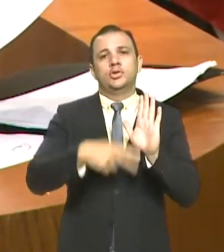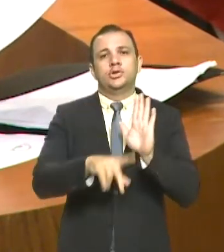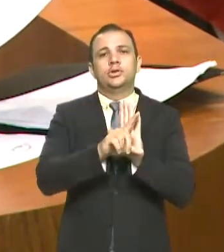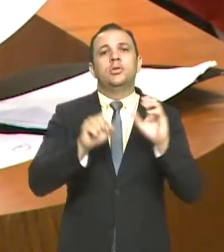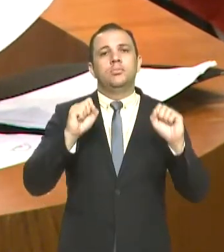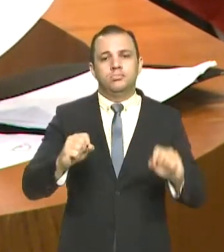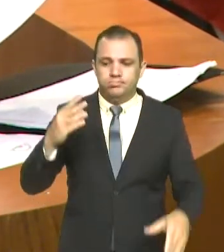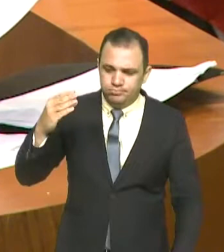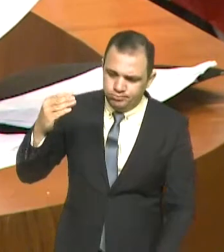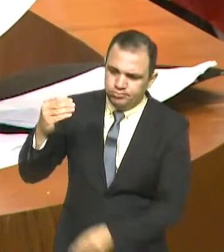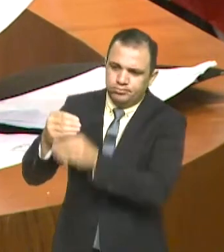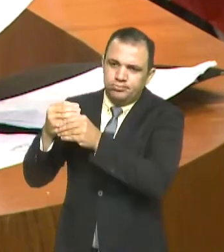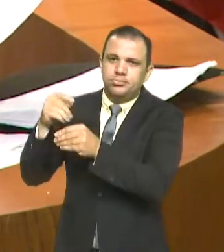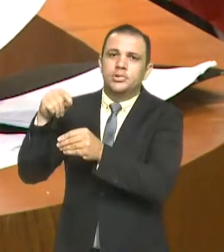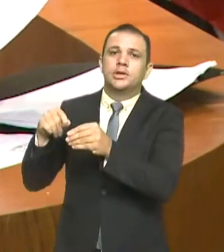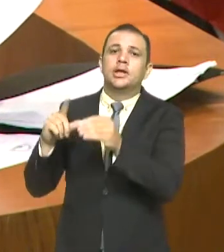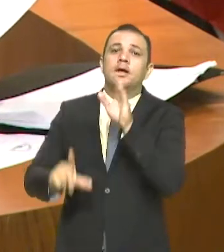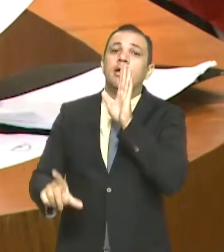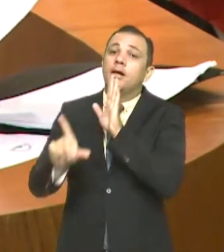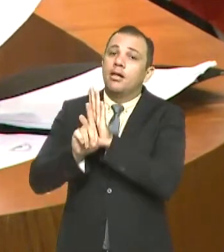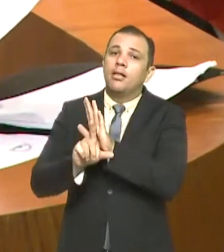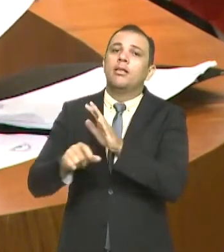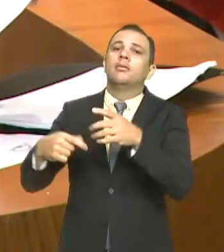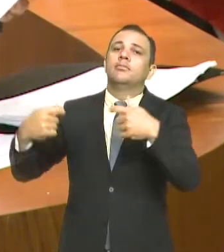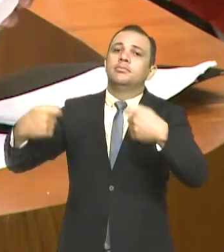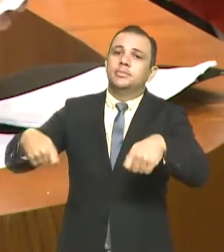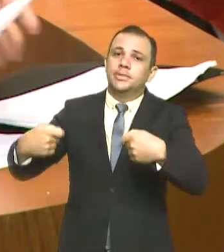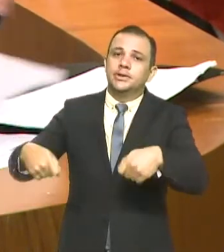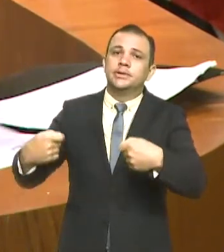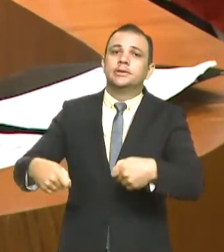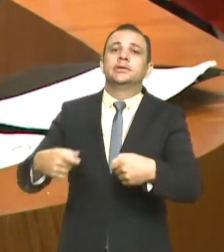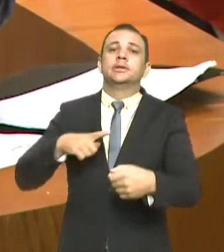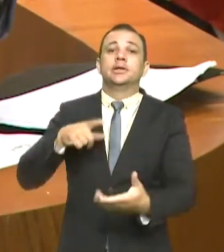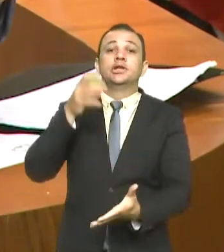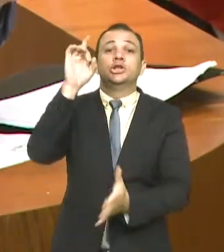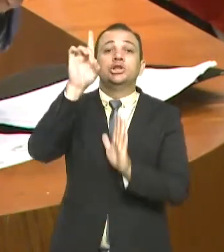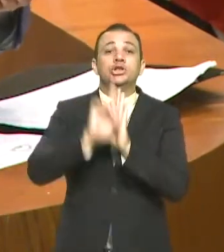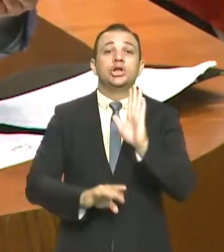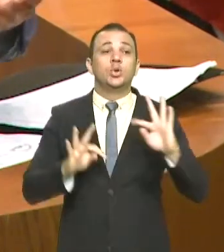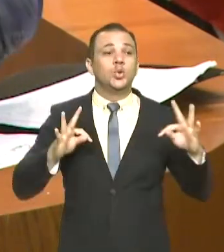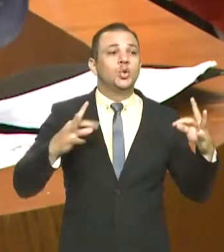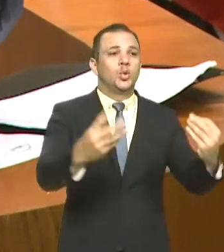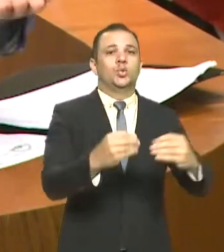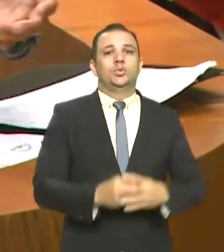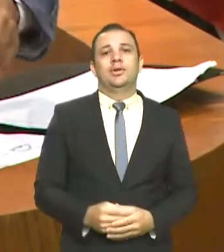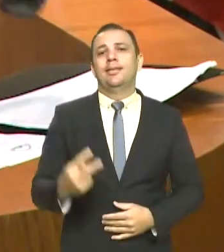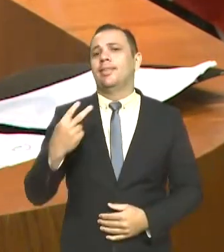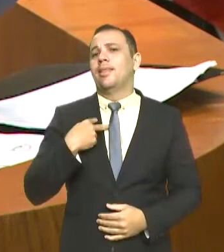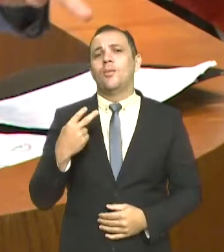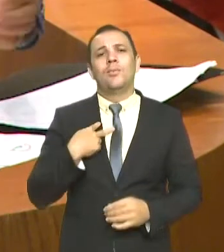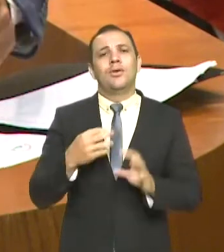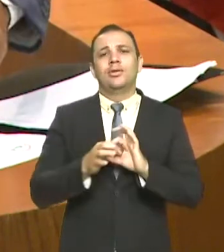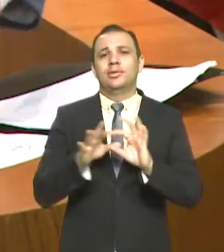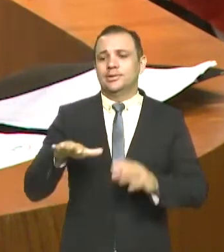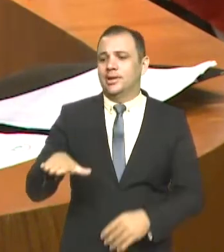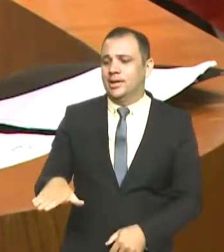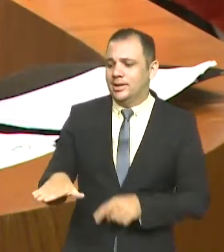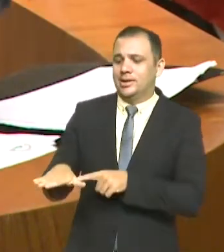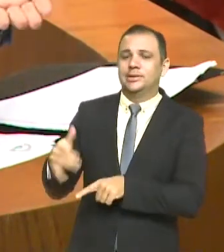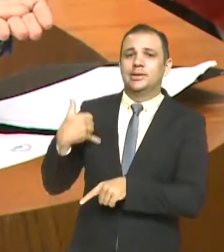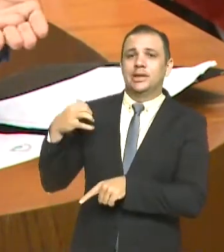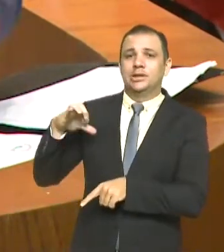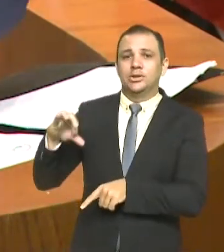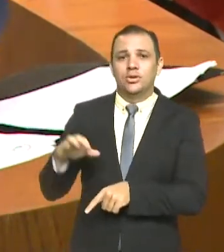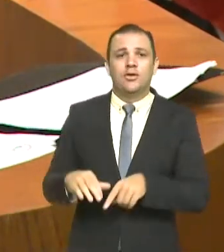tenhamos uma lei que possa abrigar o direito de todos. Não podemos permitir que uma criança de 9 anos, de 11 anos,